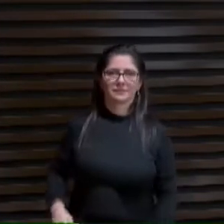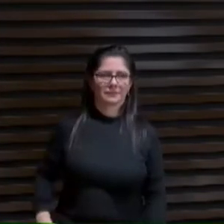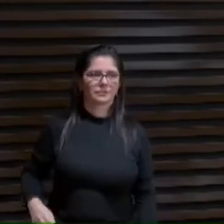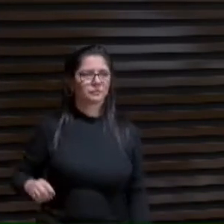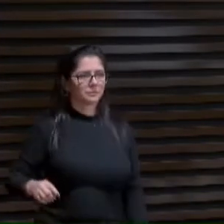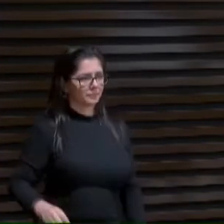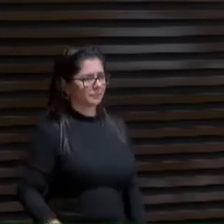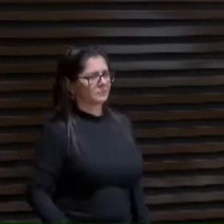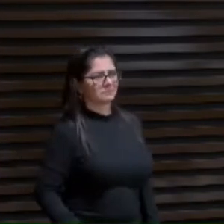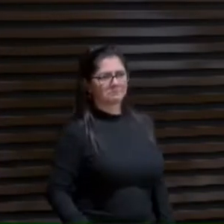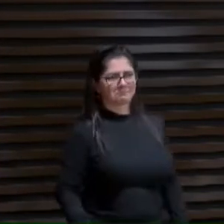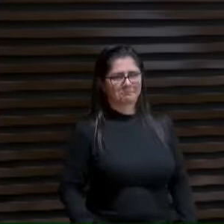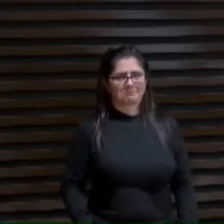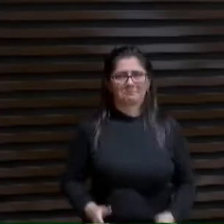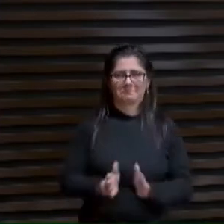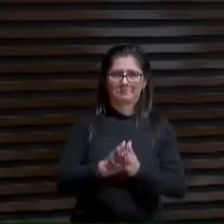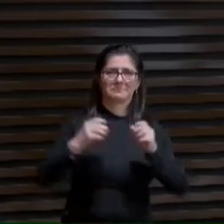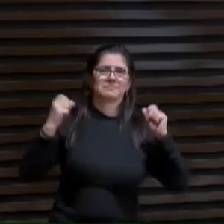Deus. Aleluia.